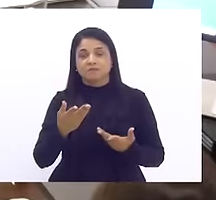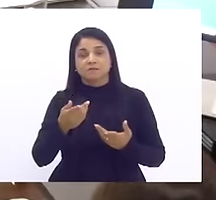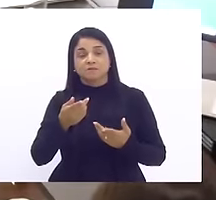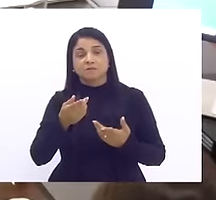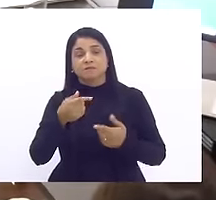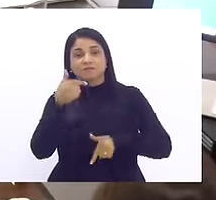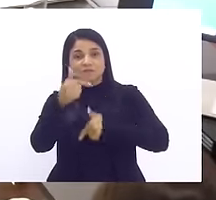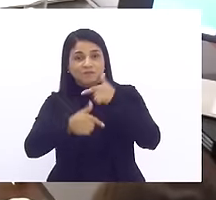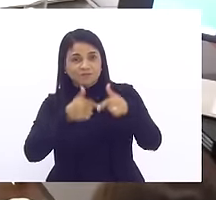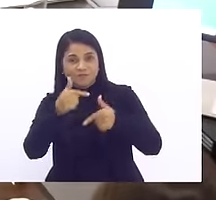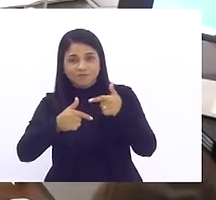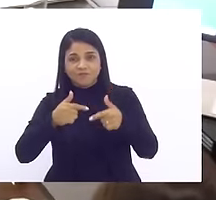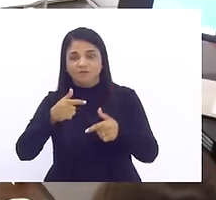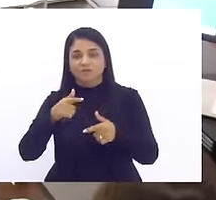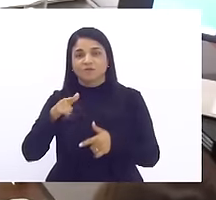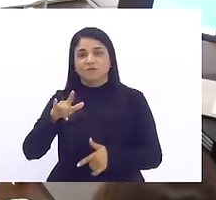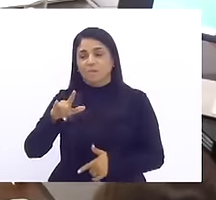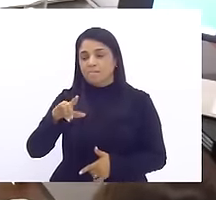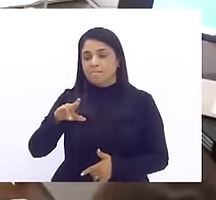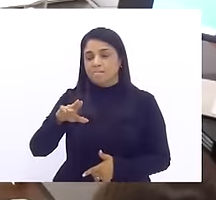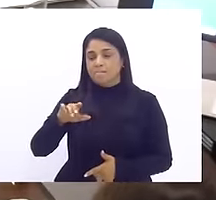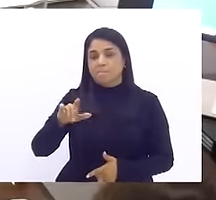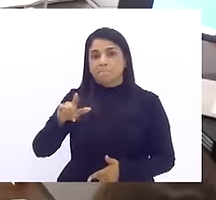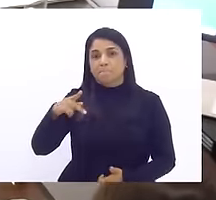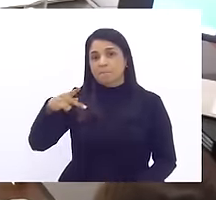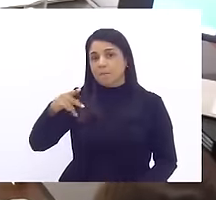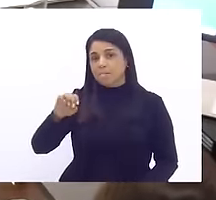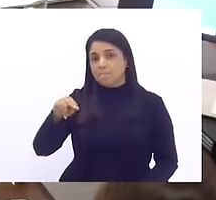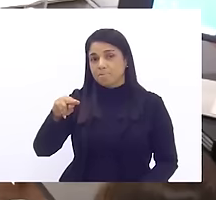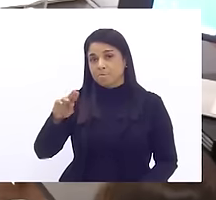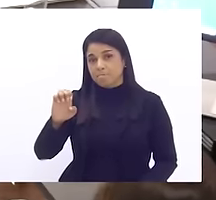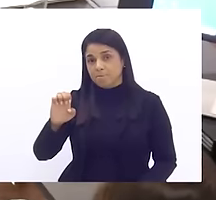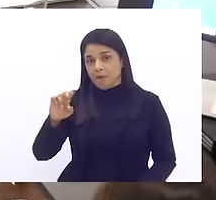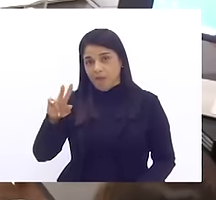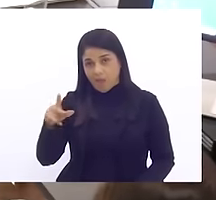da penha os policiais vão sem arma tá